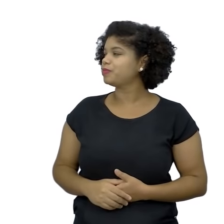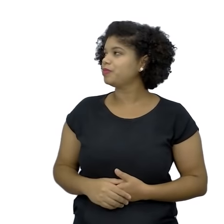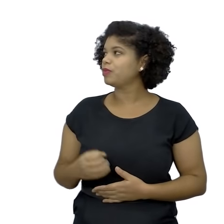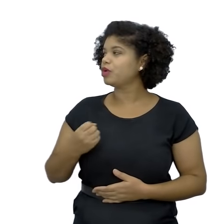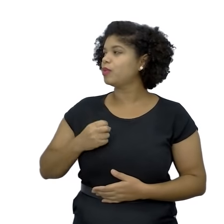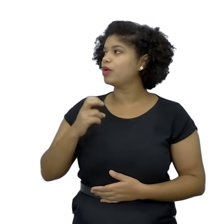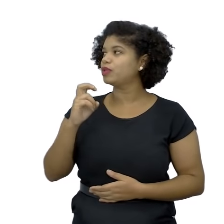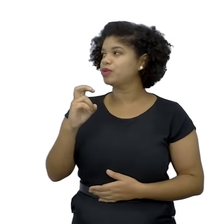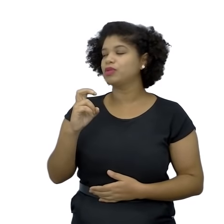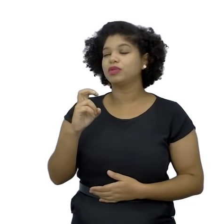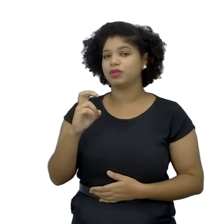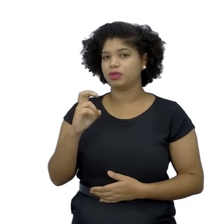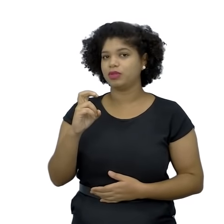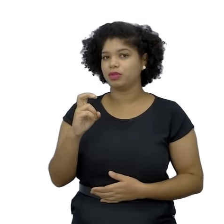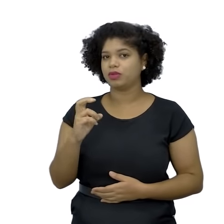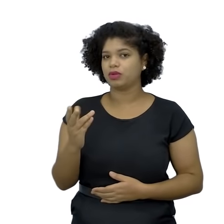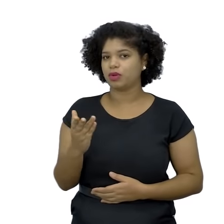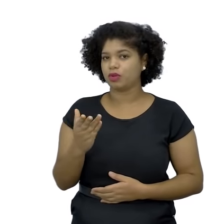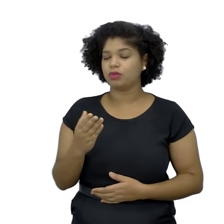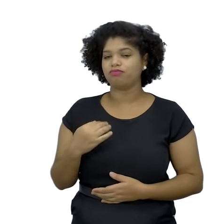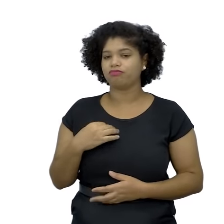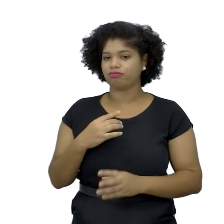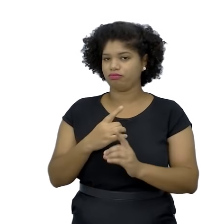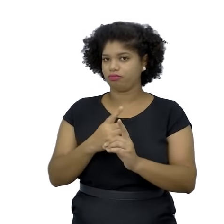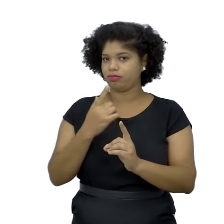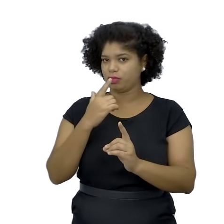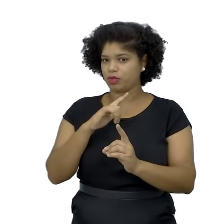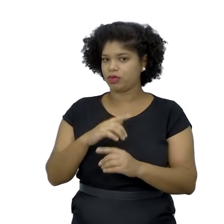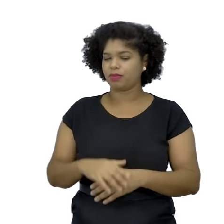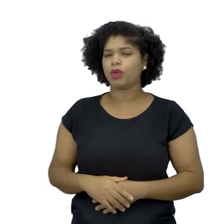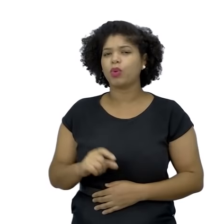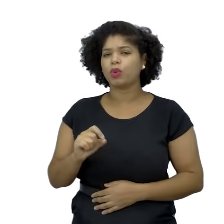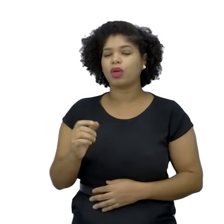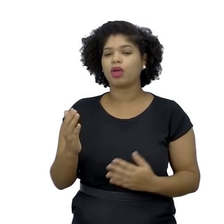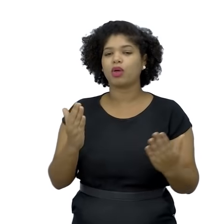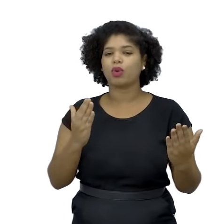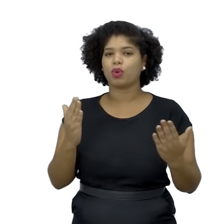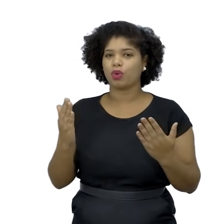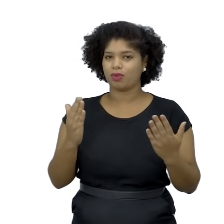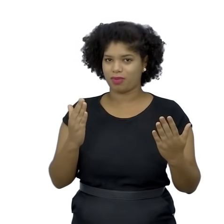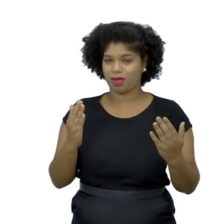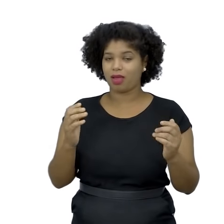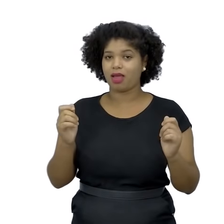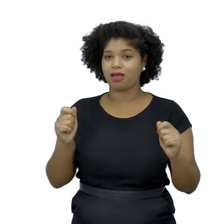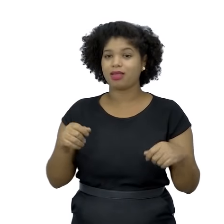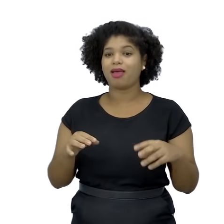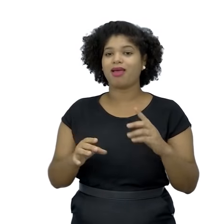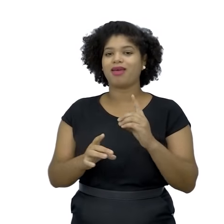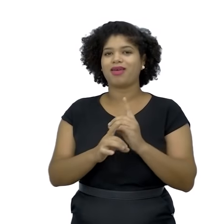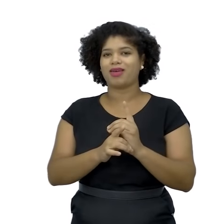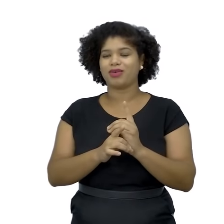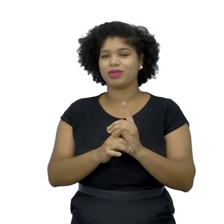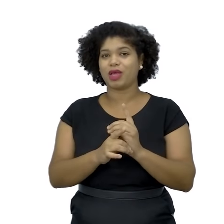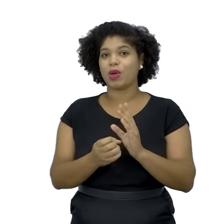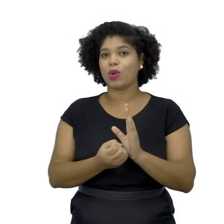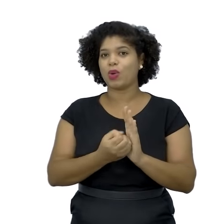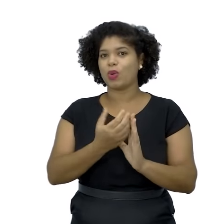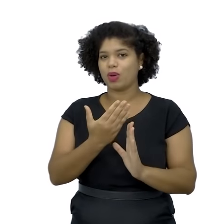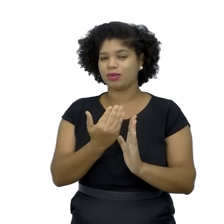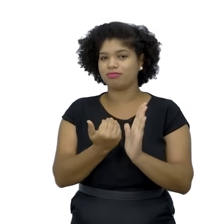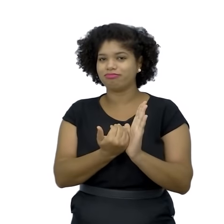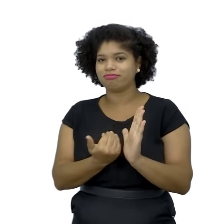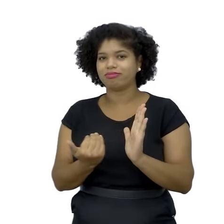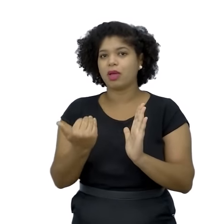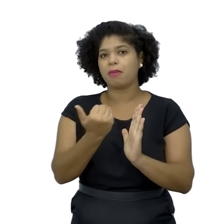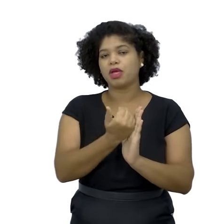No problema 5, né, a ideia aqui é comparar para se descobrir o quanto a mais